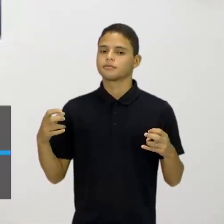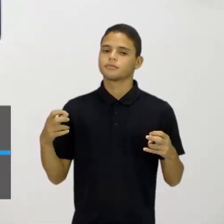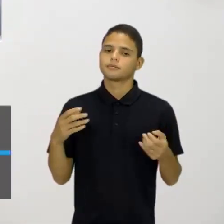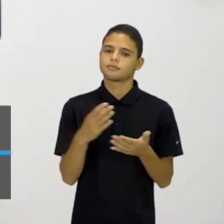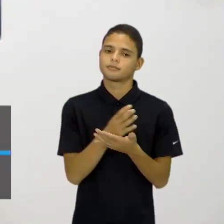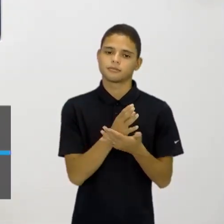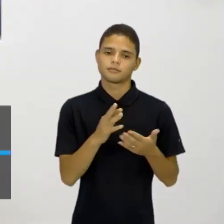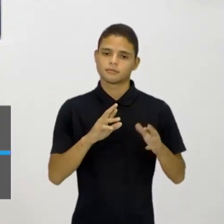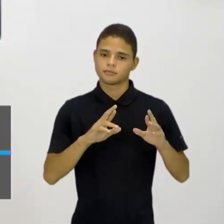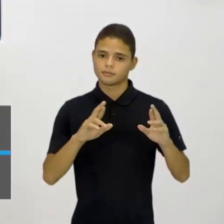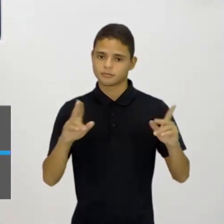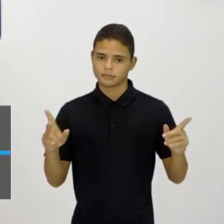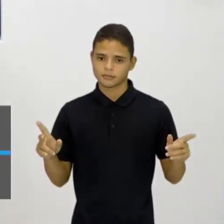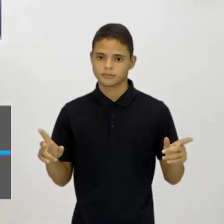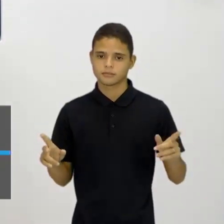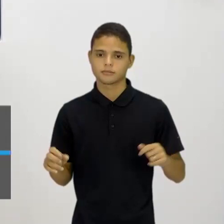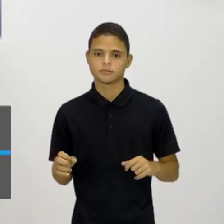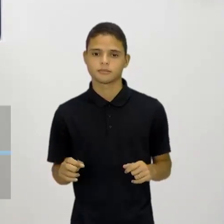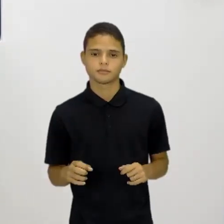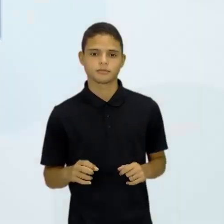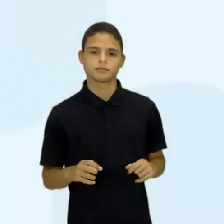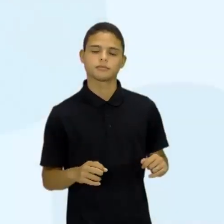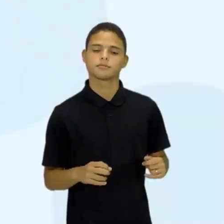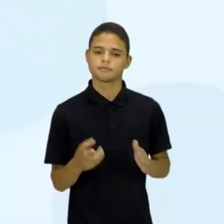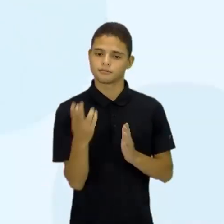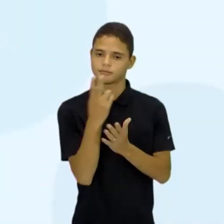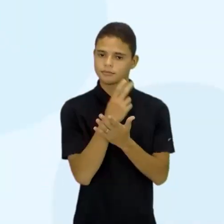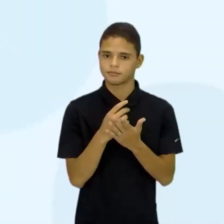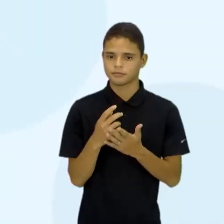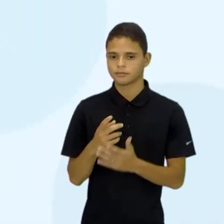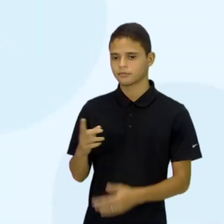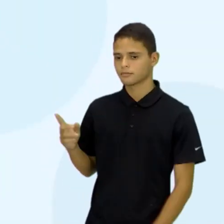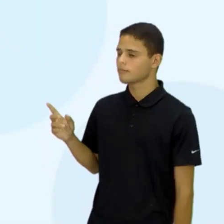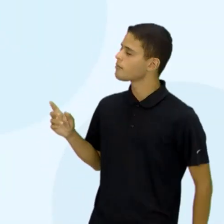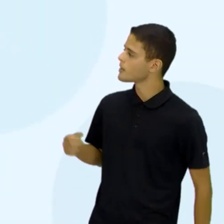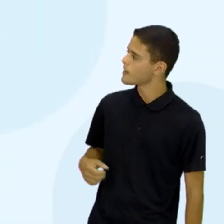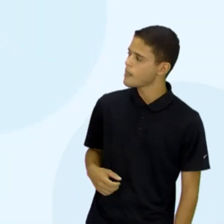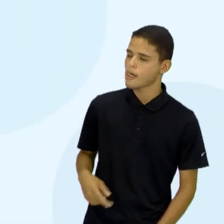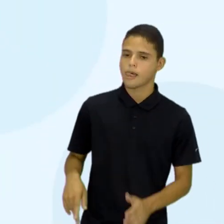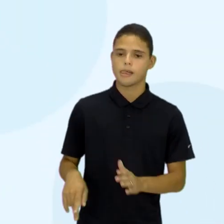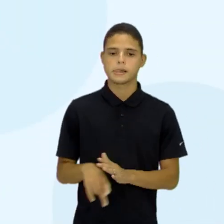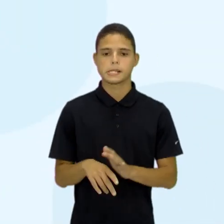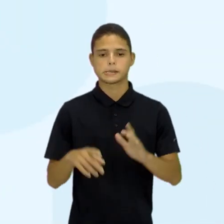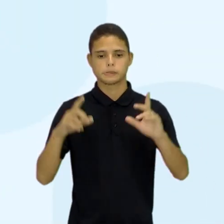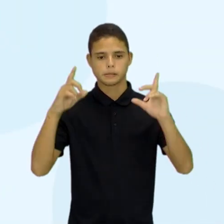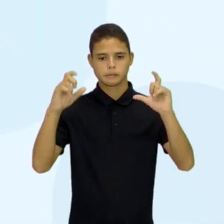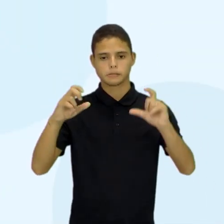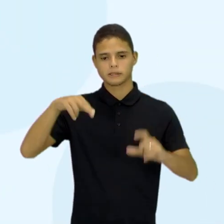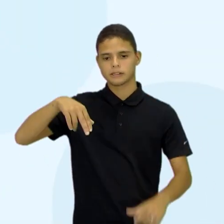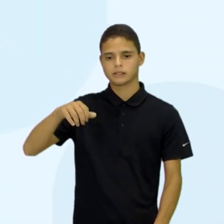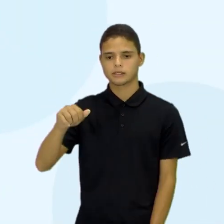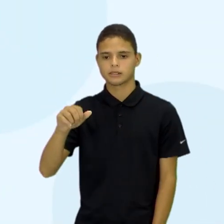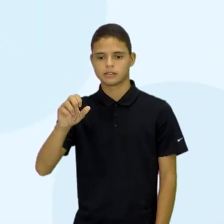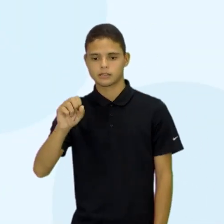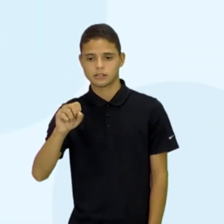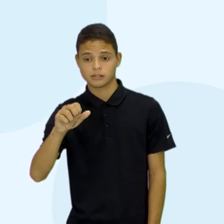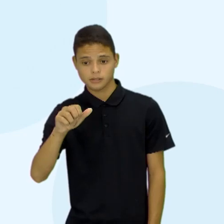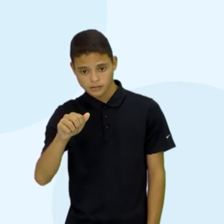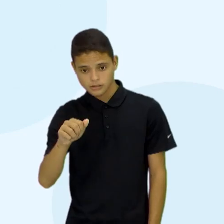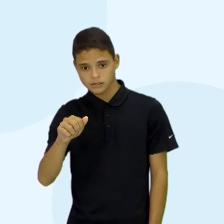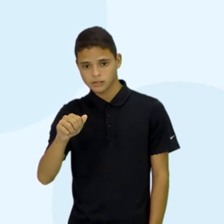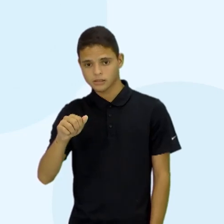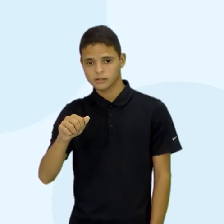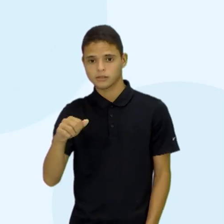tantas controvérsias é uma imagem tirada aí do espaço fornecida pela Nasa é o